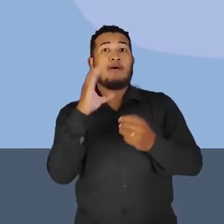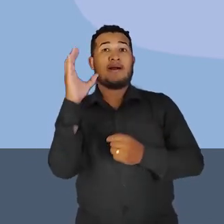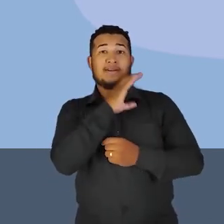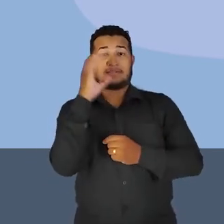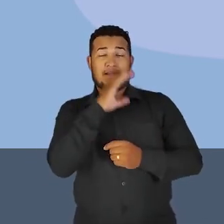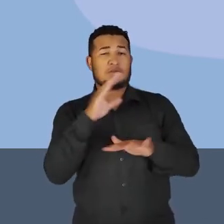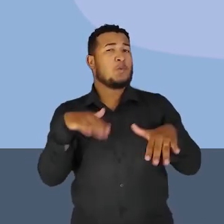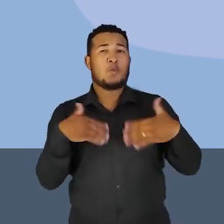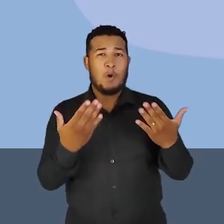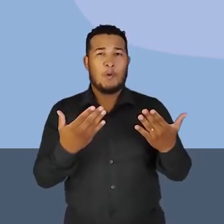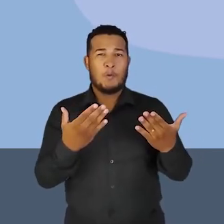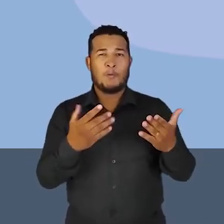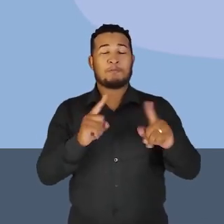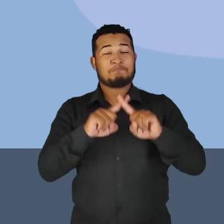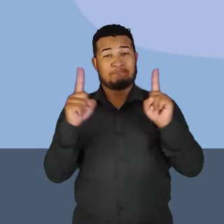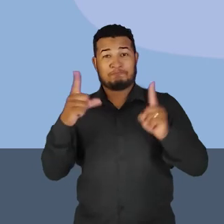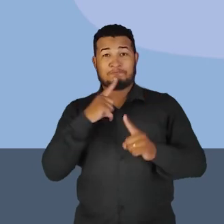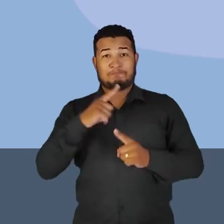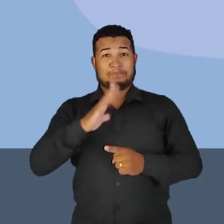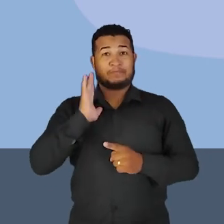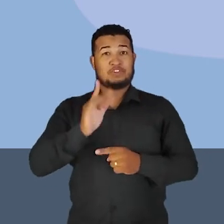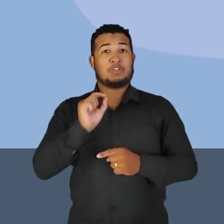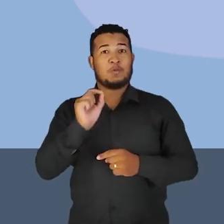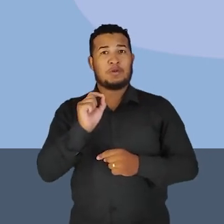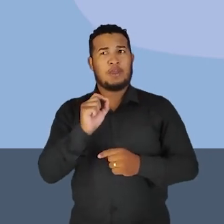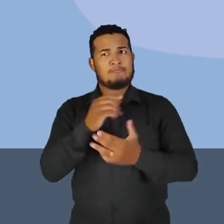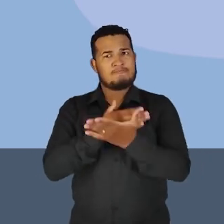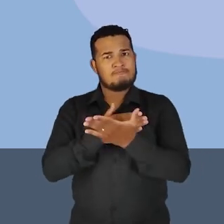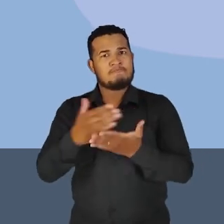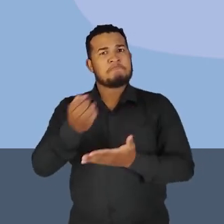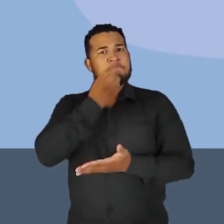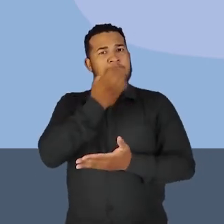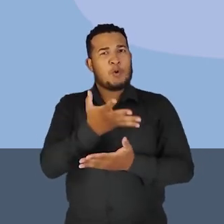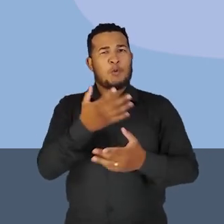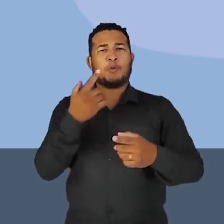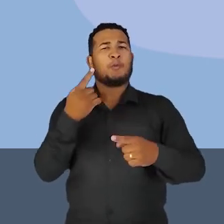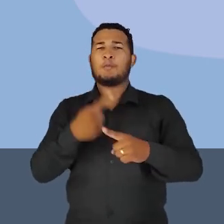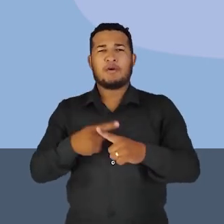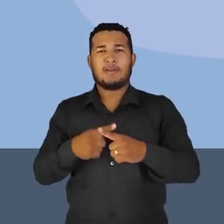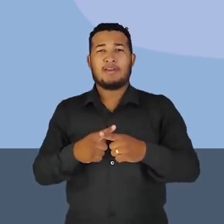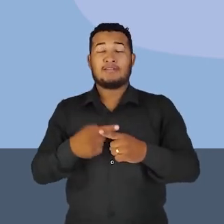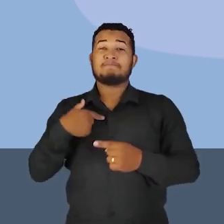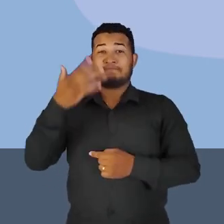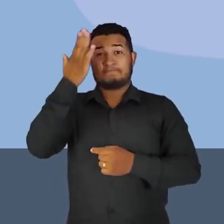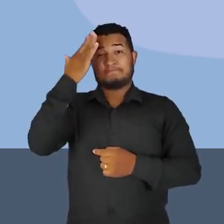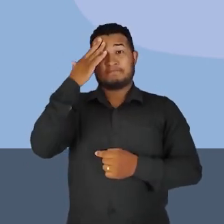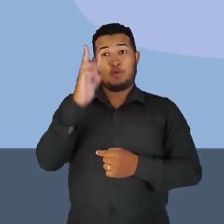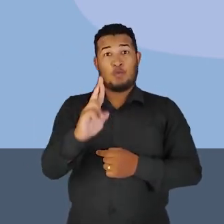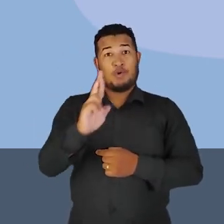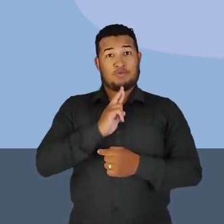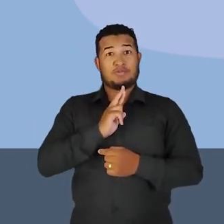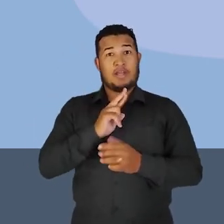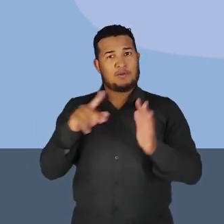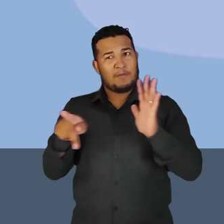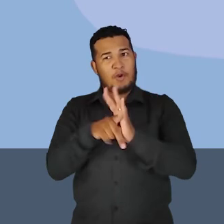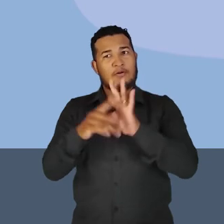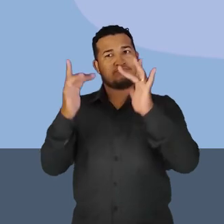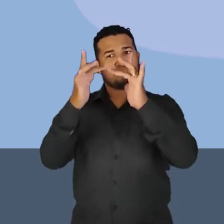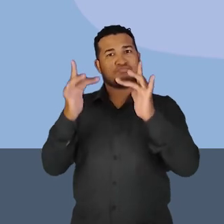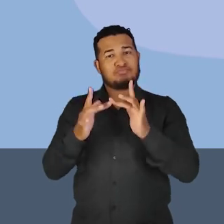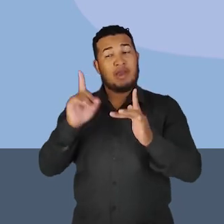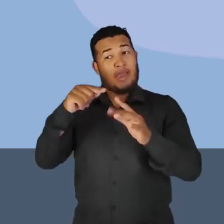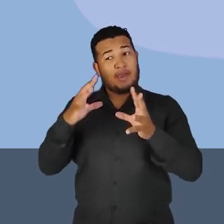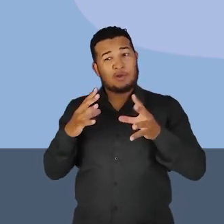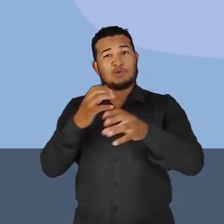aceleração. Mas nós já temos aqui um bom início. Por quê? Porque nós sabemos que o resultado desta interação vai